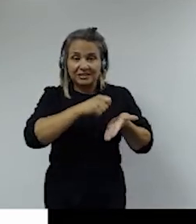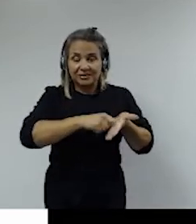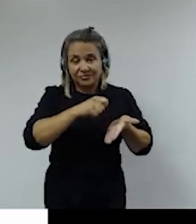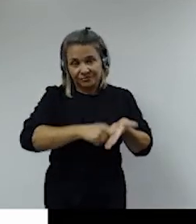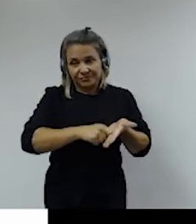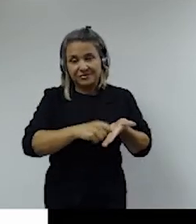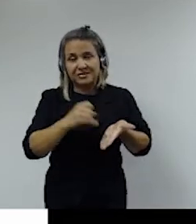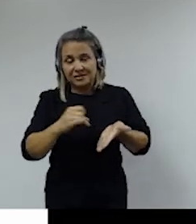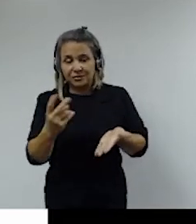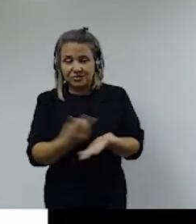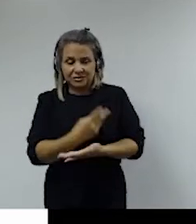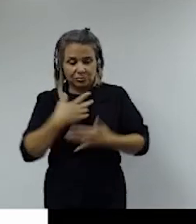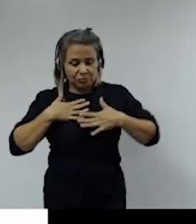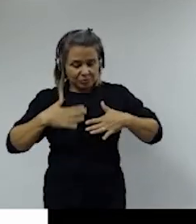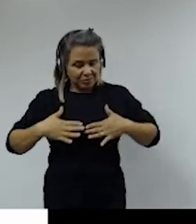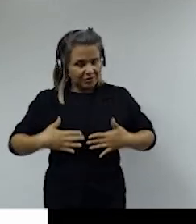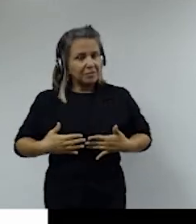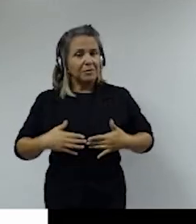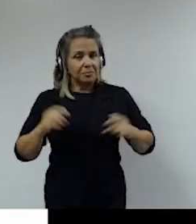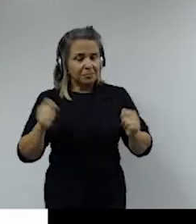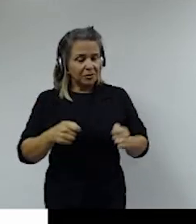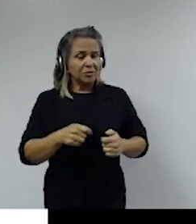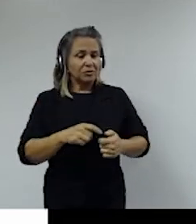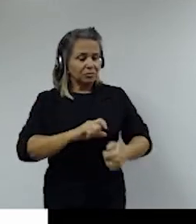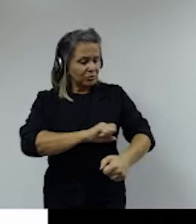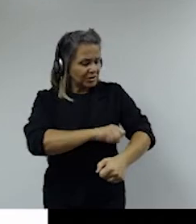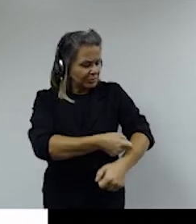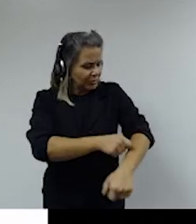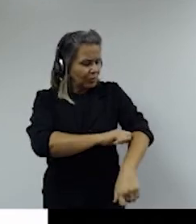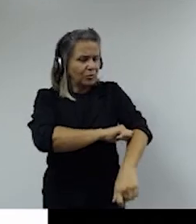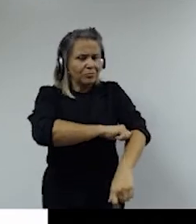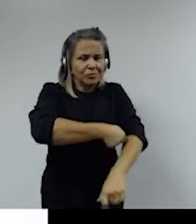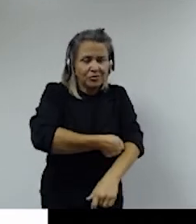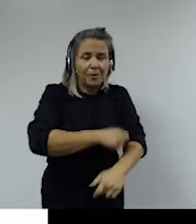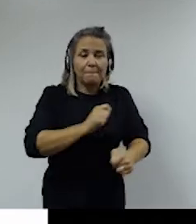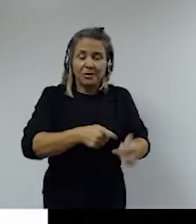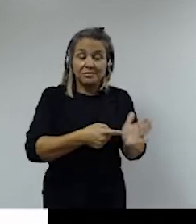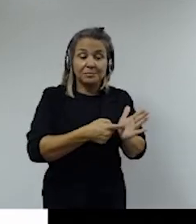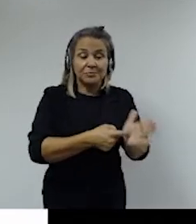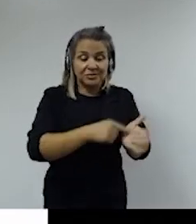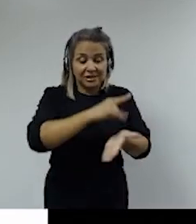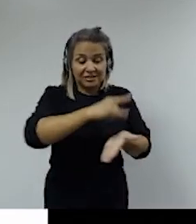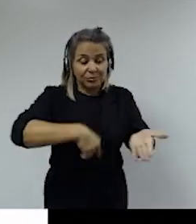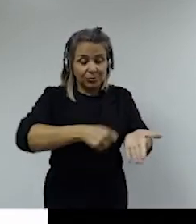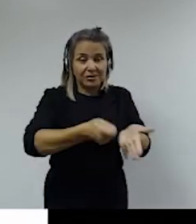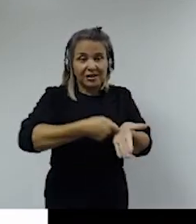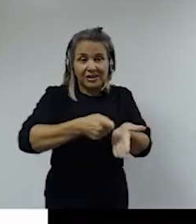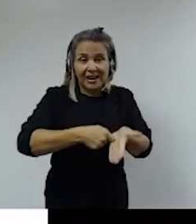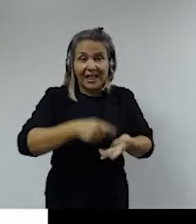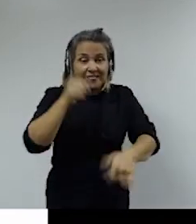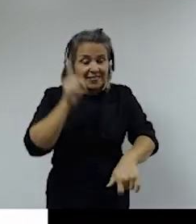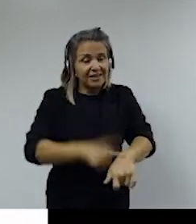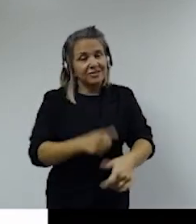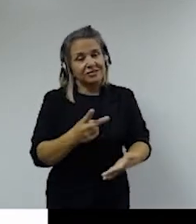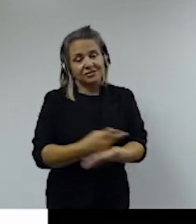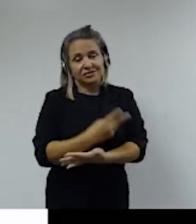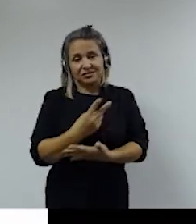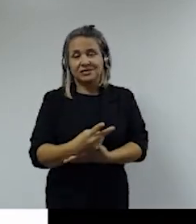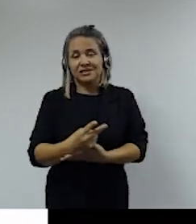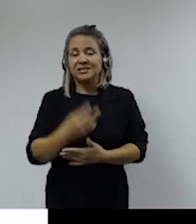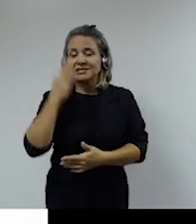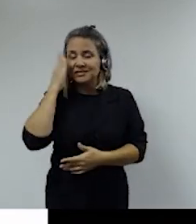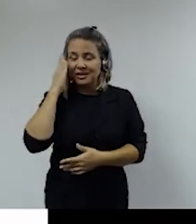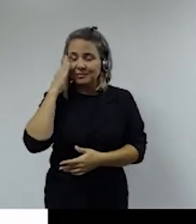de indício físico, se existir algum tipo de lesão, de marca, aquilo poderá ser documentado ainda nessas primeiras horas. E a gente sabe como é